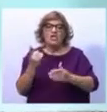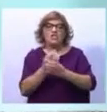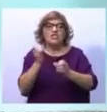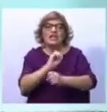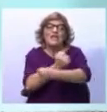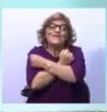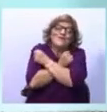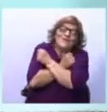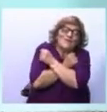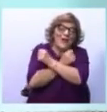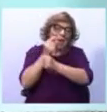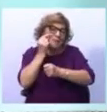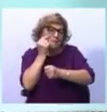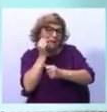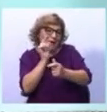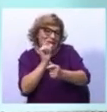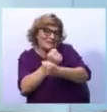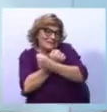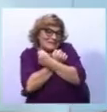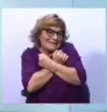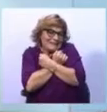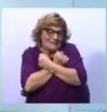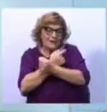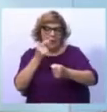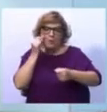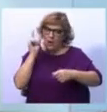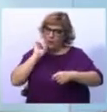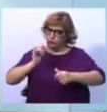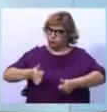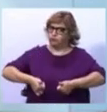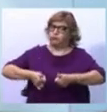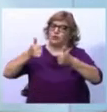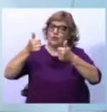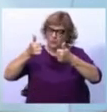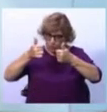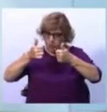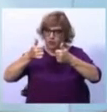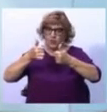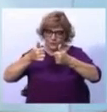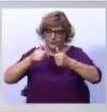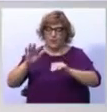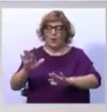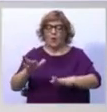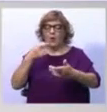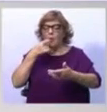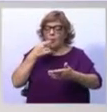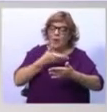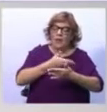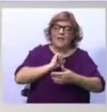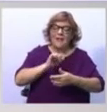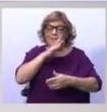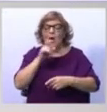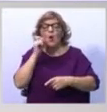sozinhos, não estão ali aconchegados. Não se sentem sozinhos, portanto, o pai tem aqui também um papel fundamental. Claro. Quanto ao aleitamento materno, como é